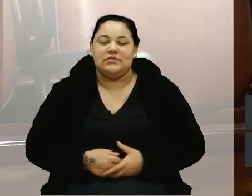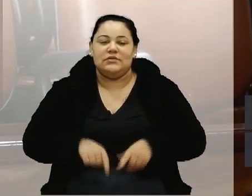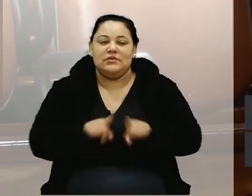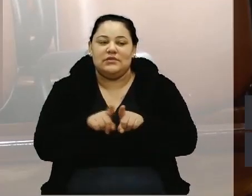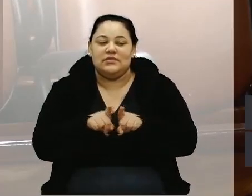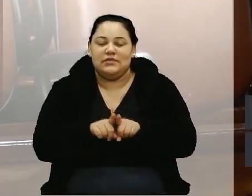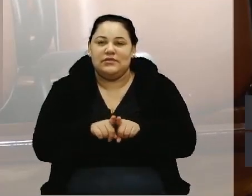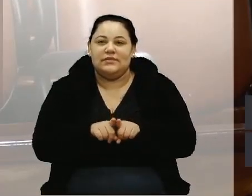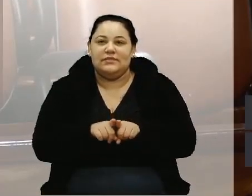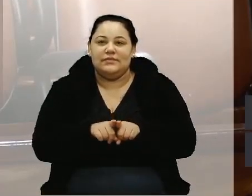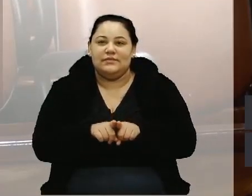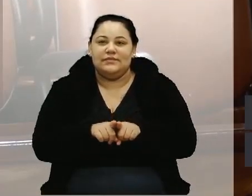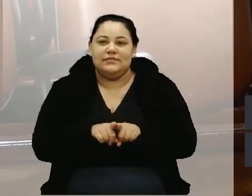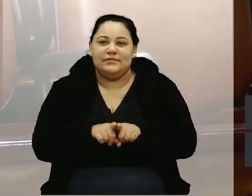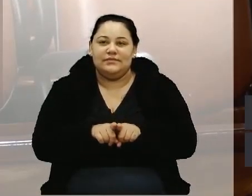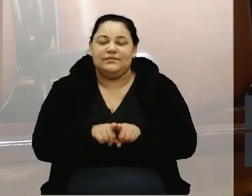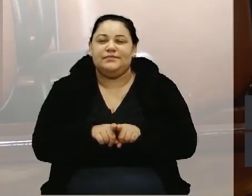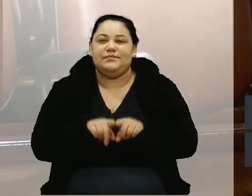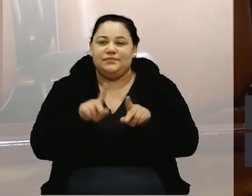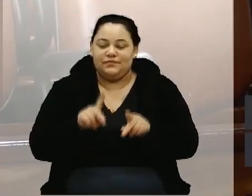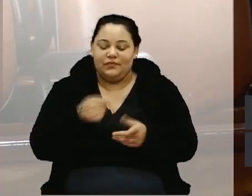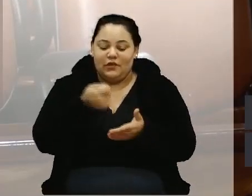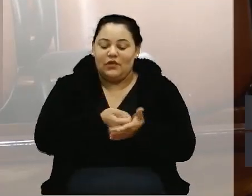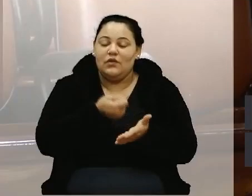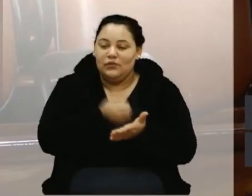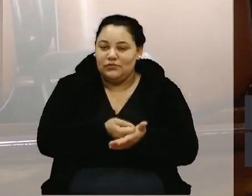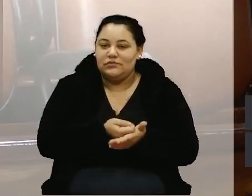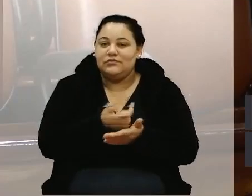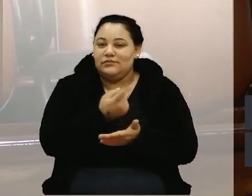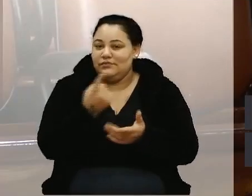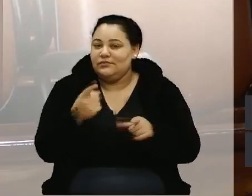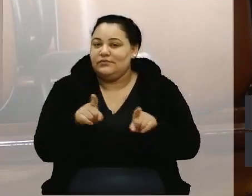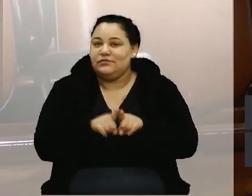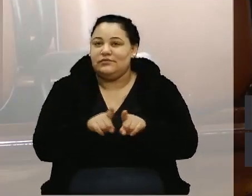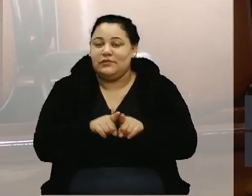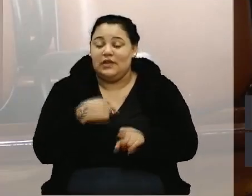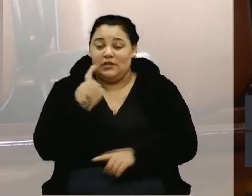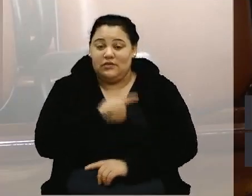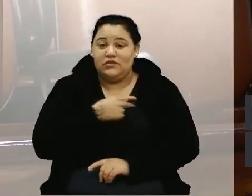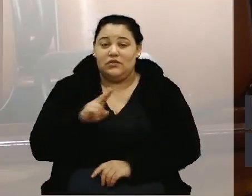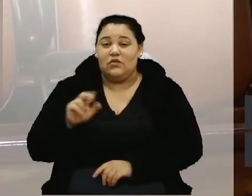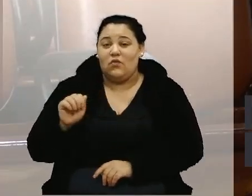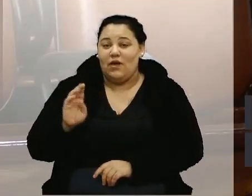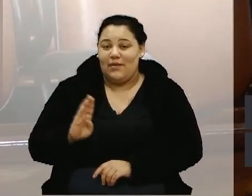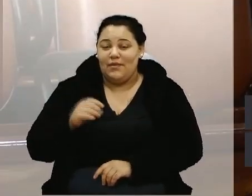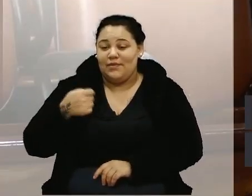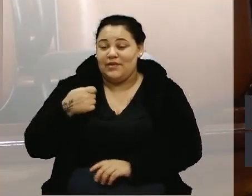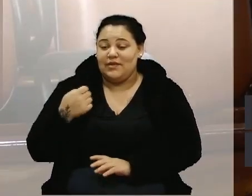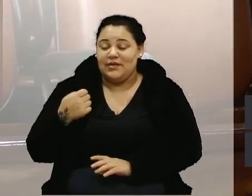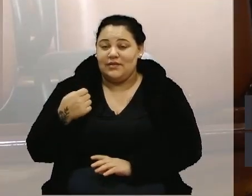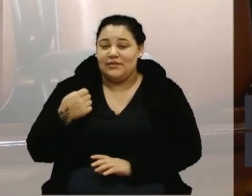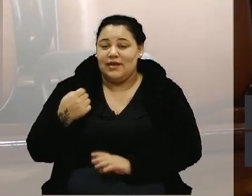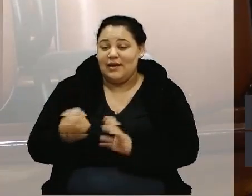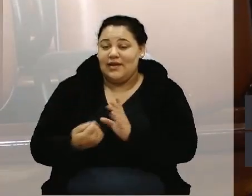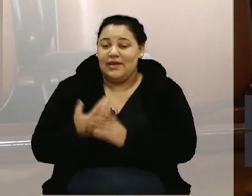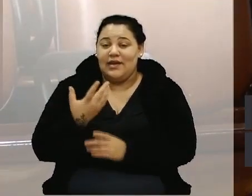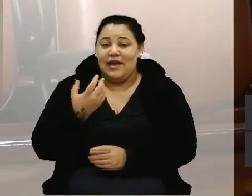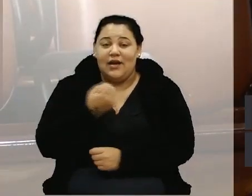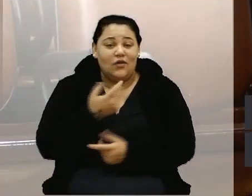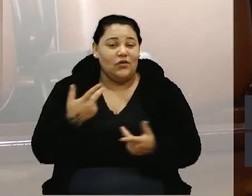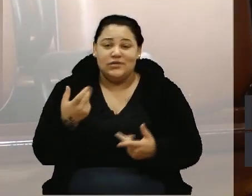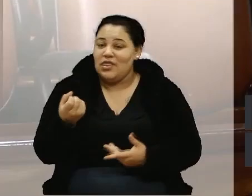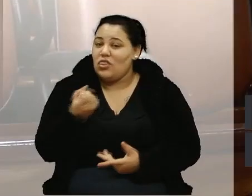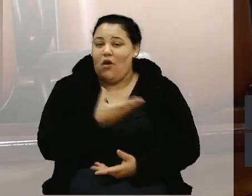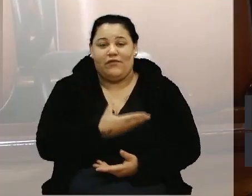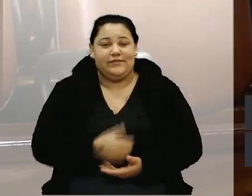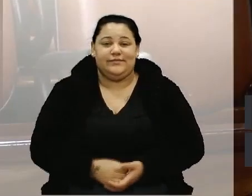levando a tua história, a tua bagagem de luta. E a nossa UAB precisa se reinventar. A UAB precisa se